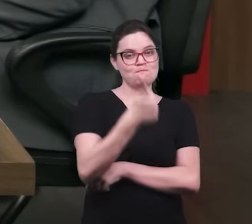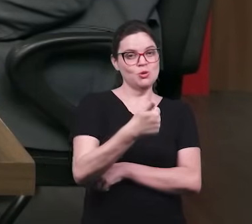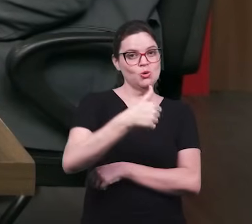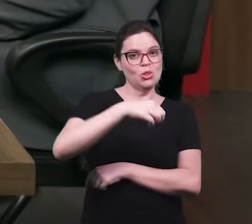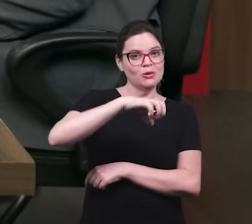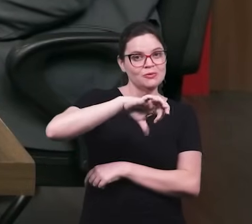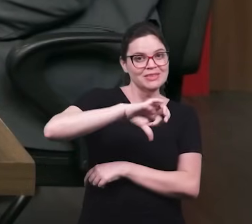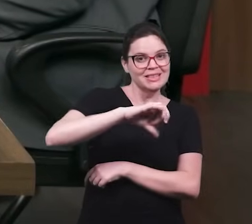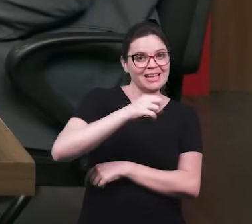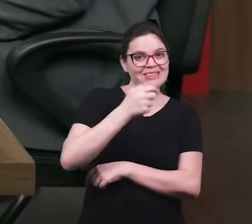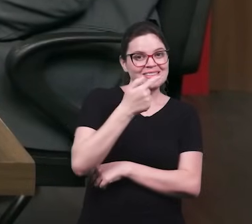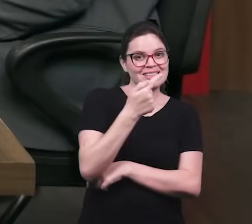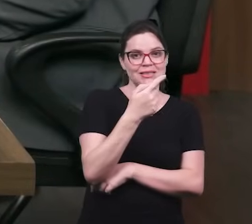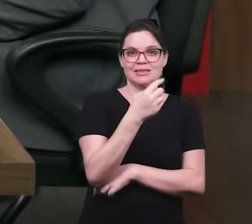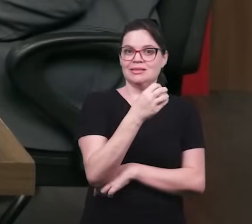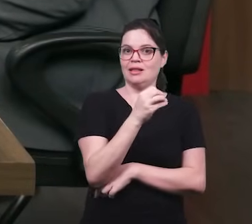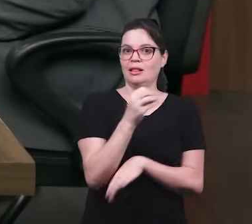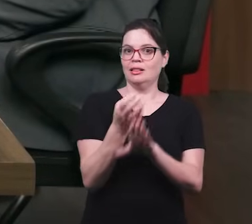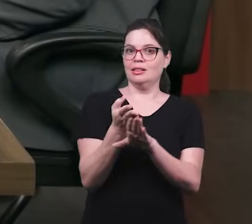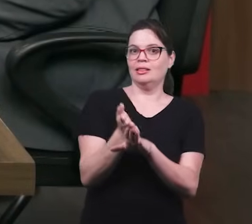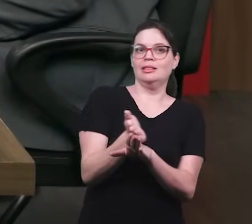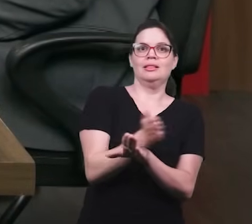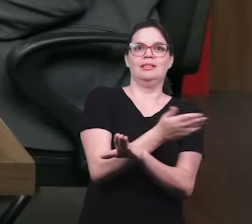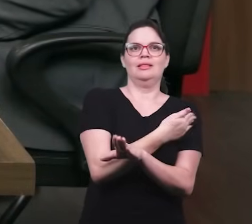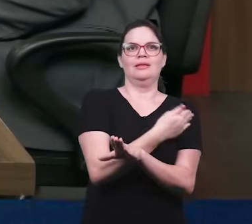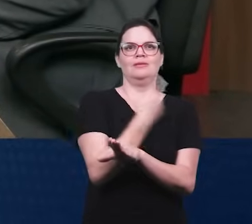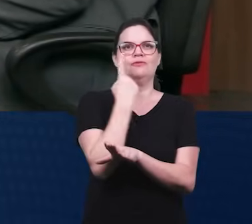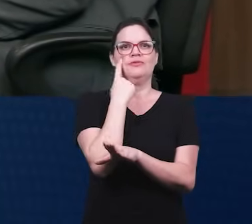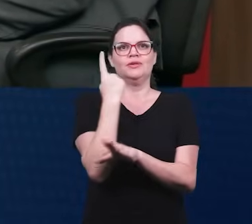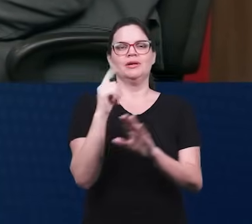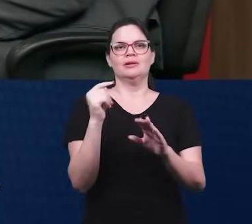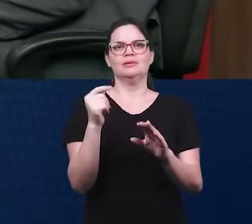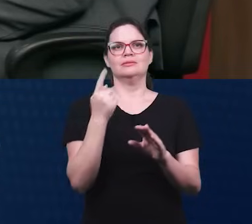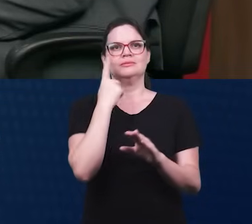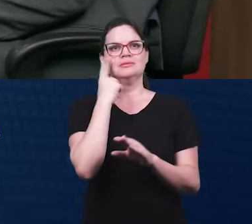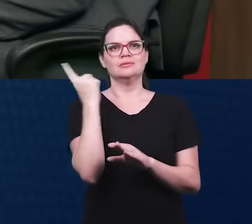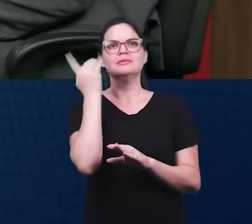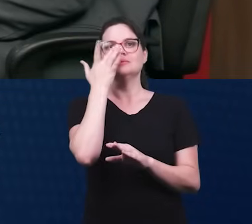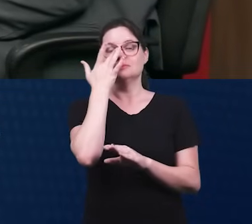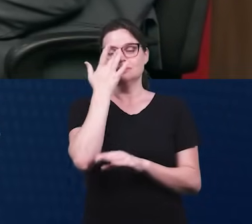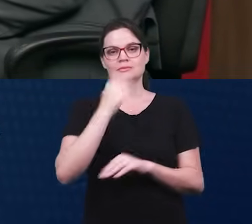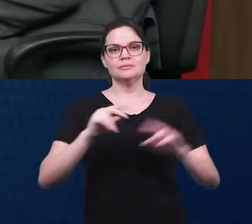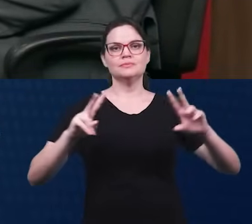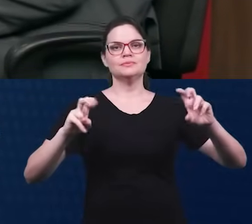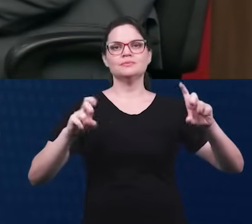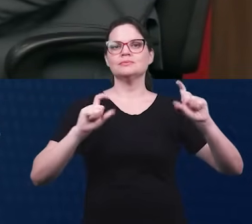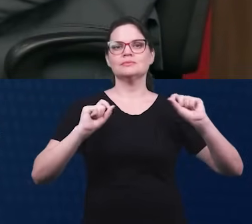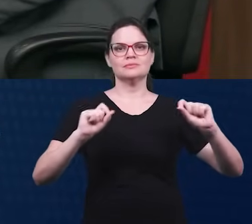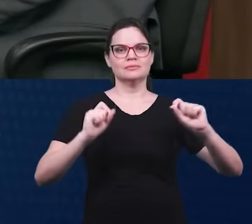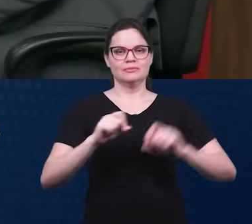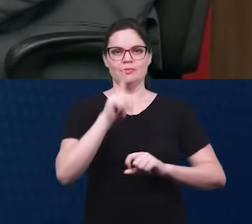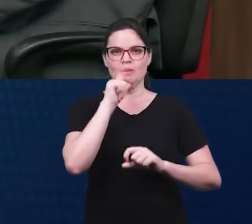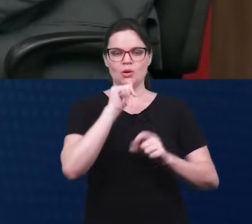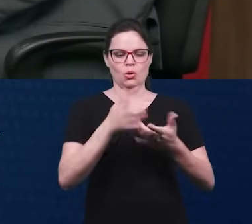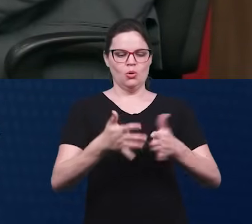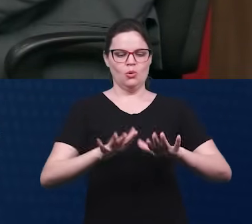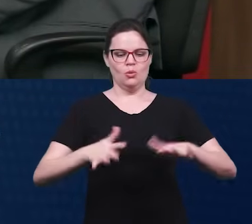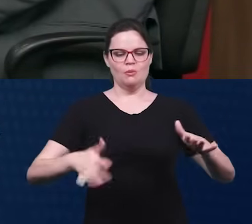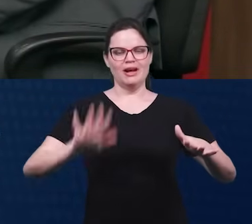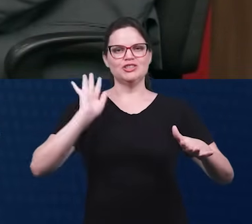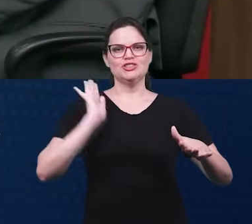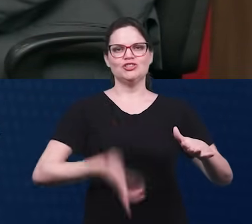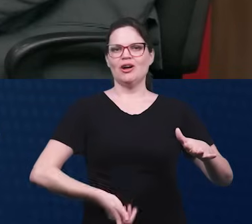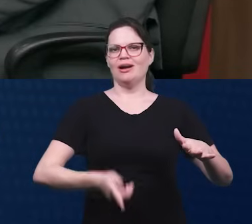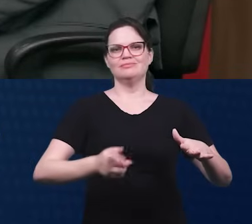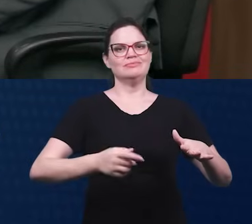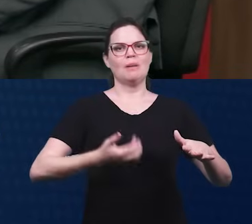1970, e o título da manchete, próximo, e o título da manchete diz assim: o mar